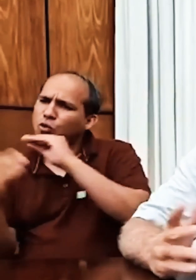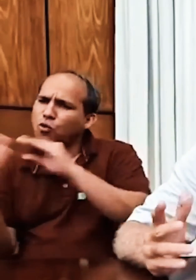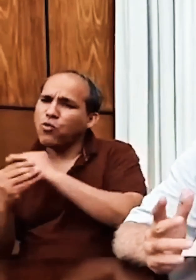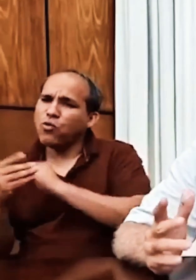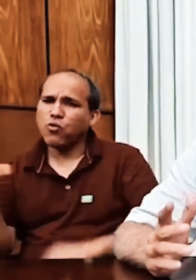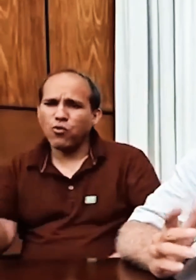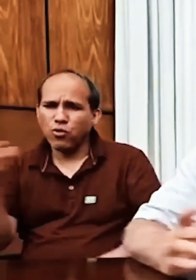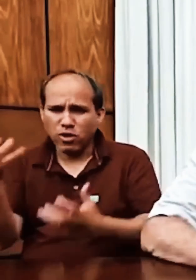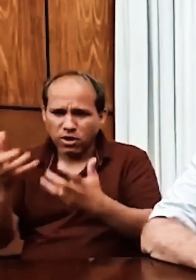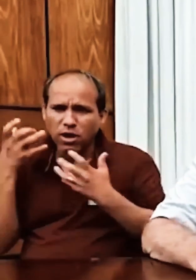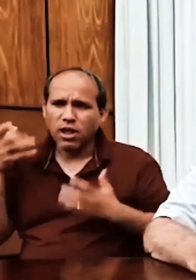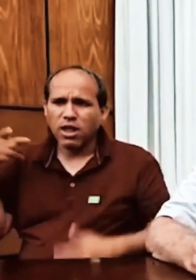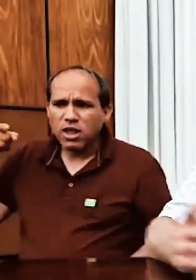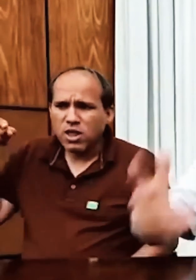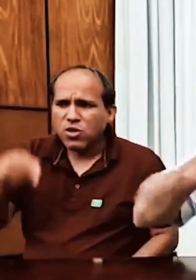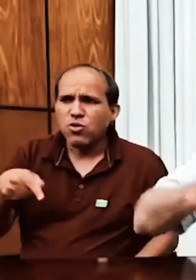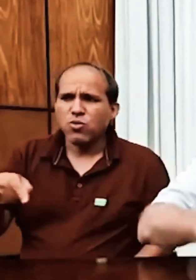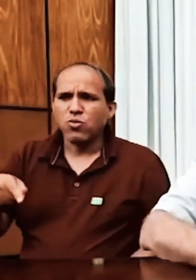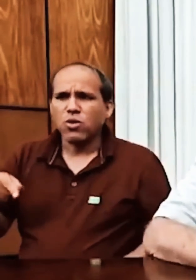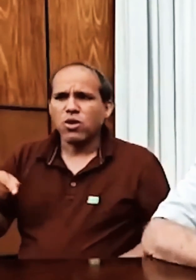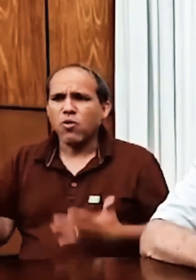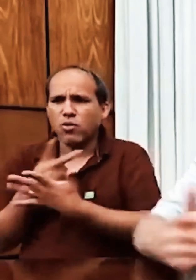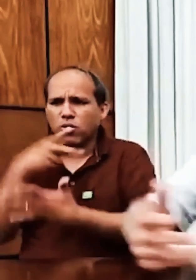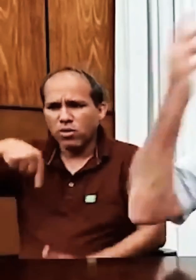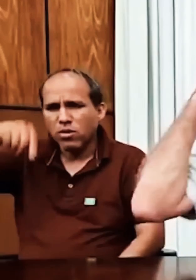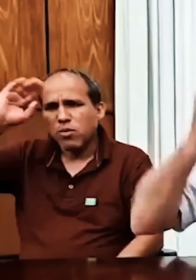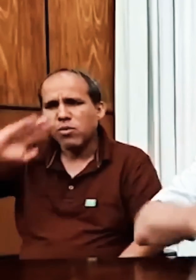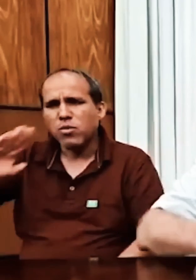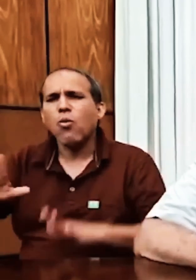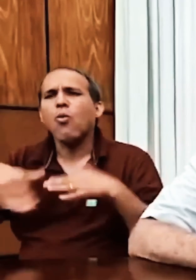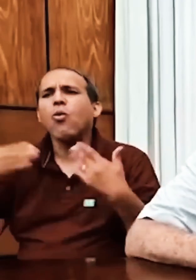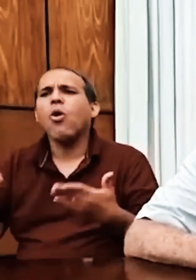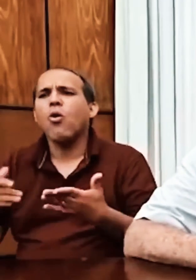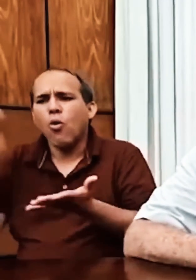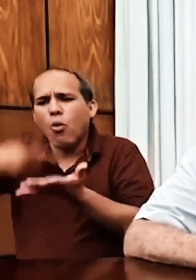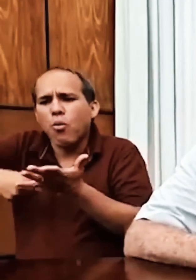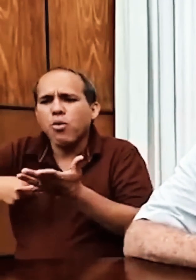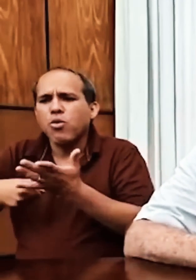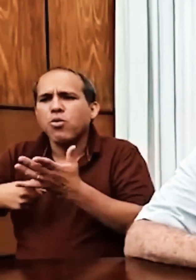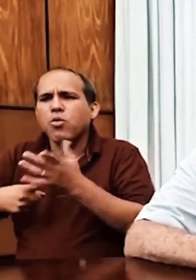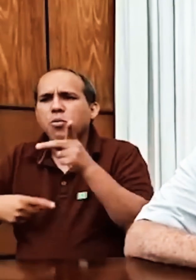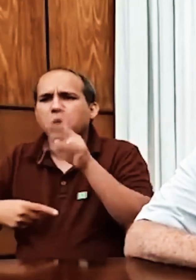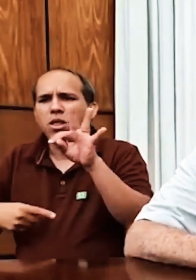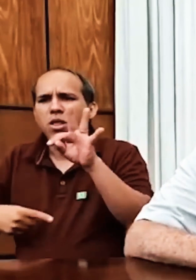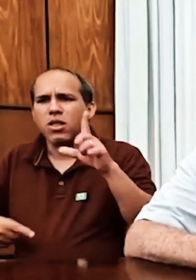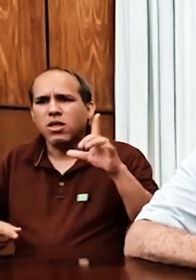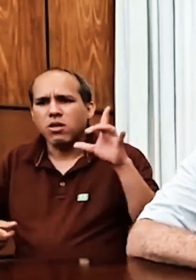o compromisso o PT tem com a verdade? Vocês lembram quando estava na Arábia Saudita há 3 anos?